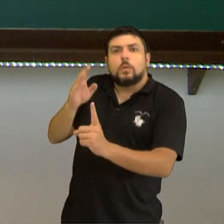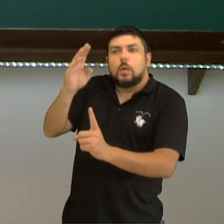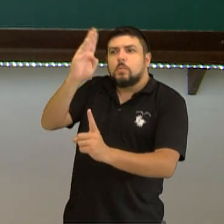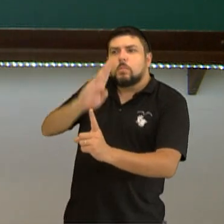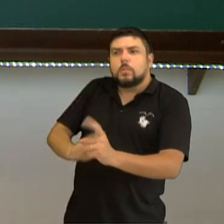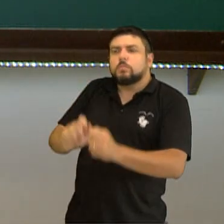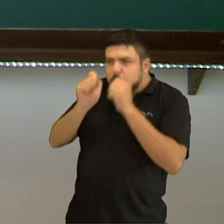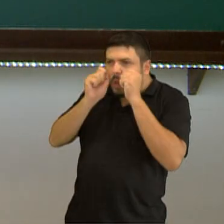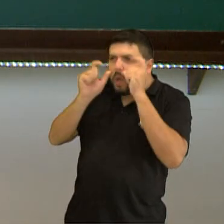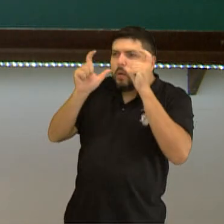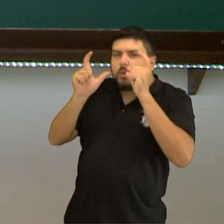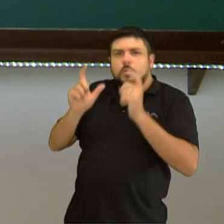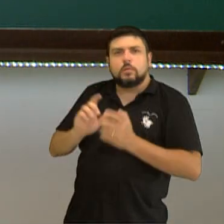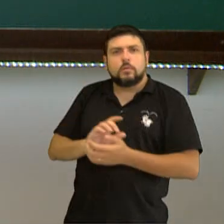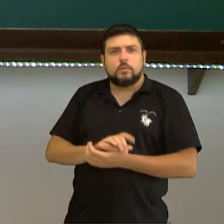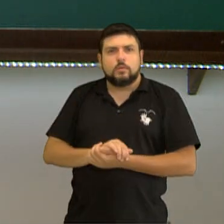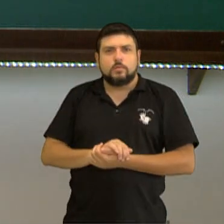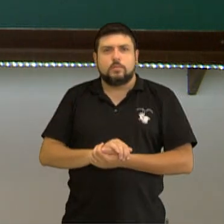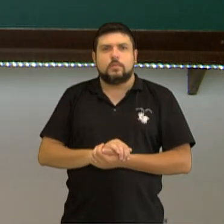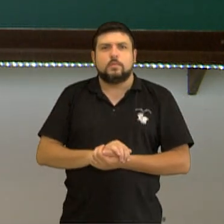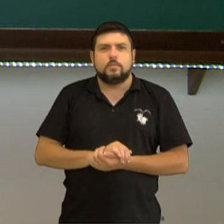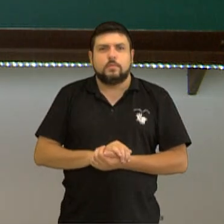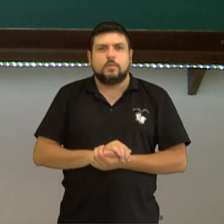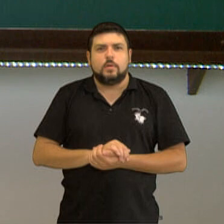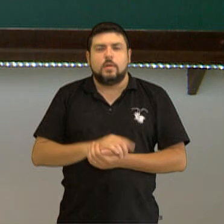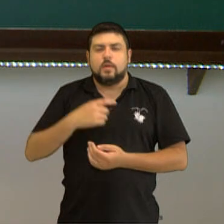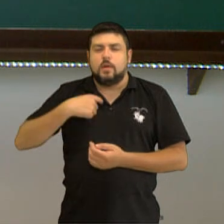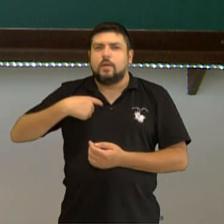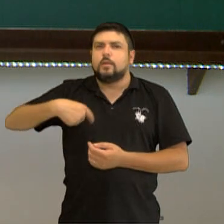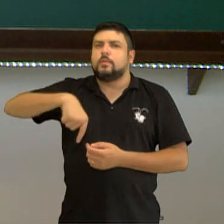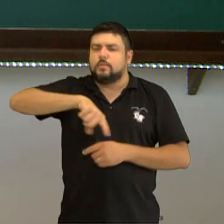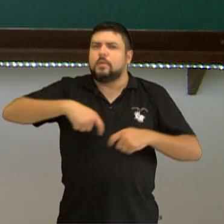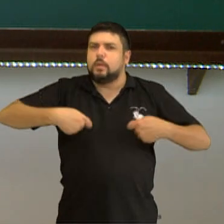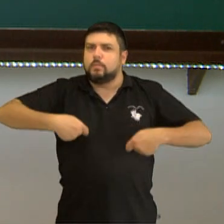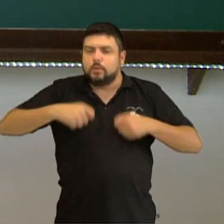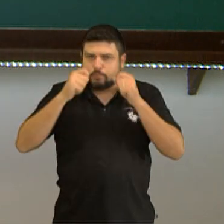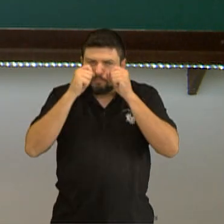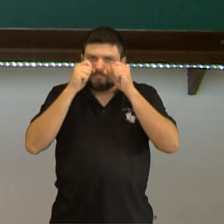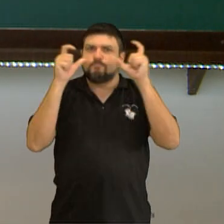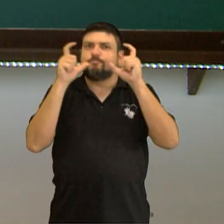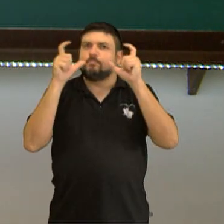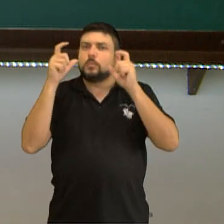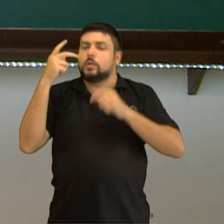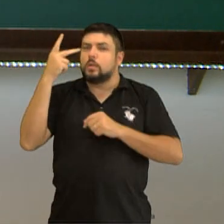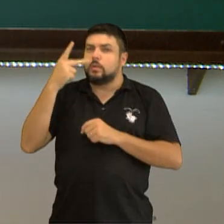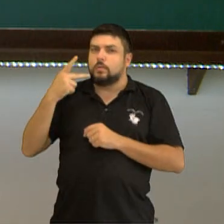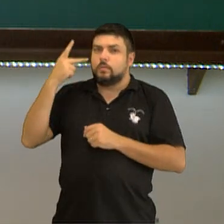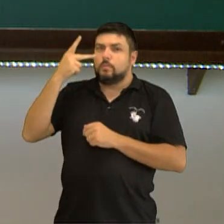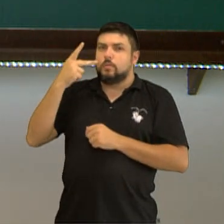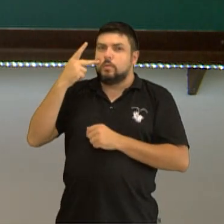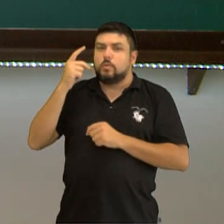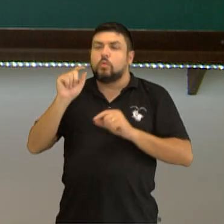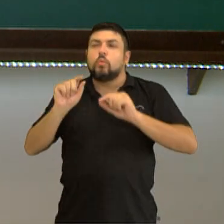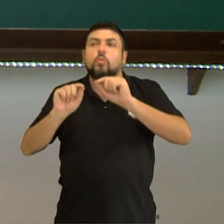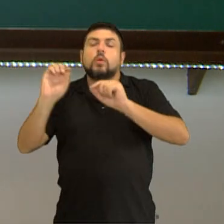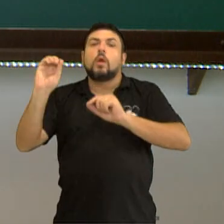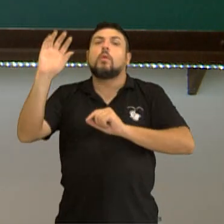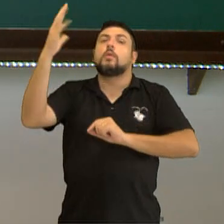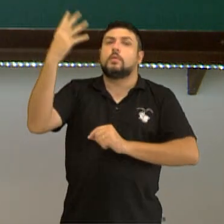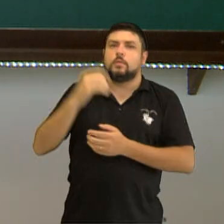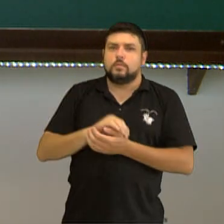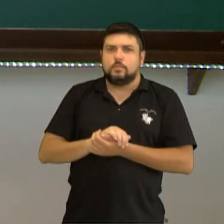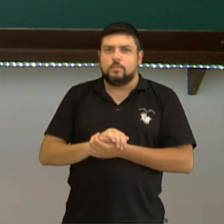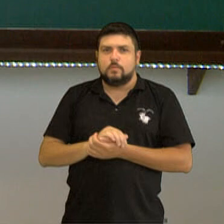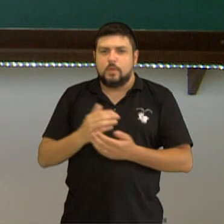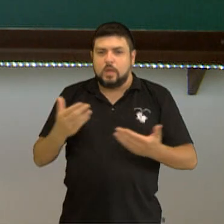a gente tem que estar muito mais atento aos fenômenos políticos, muito mais atentos a acontecimentos políticos. Ainda mais hoje,